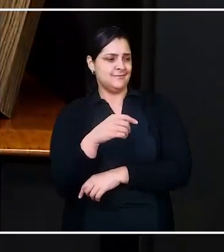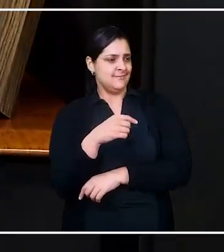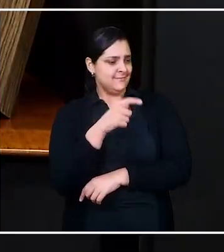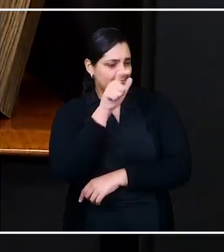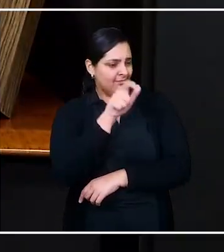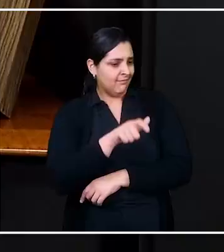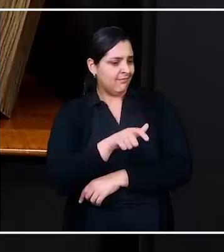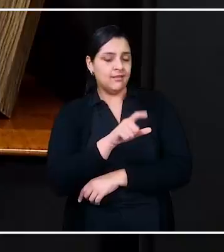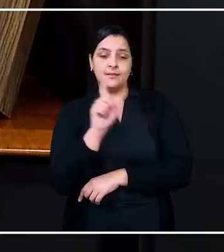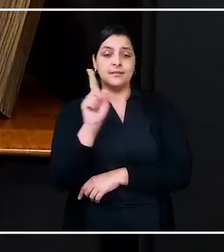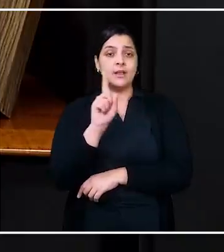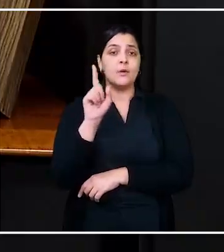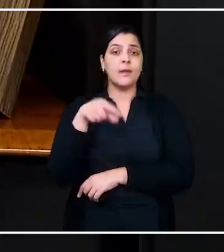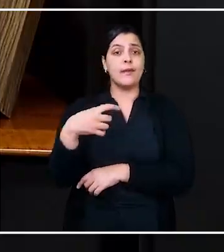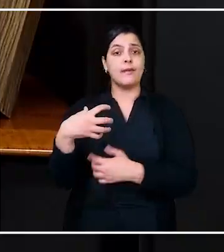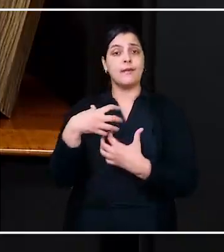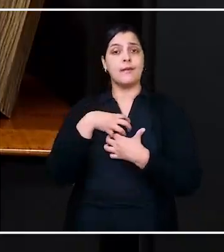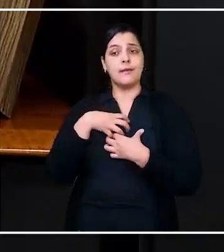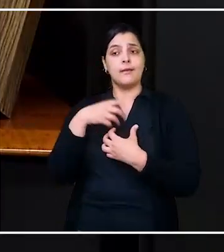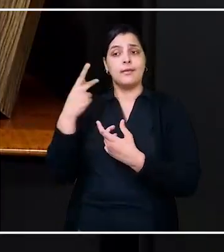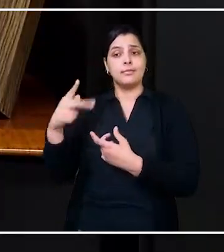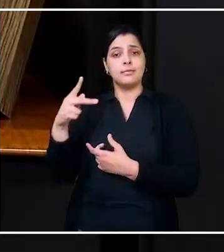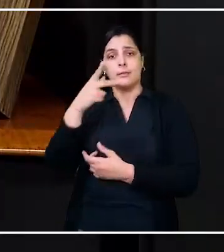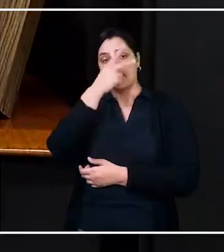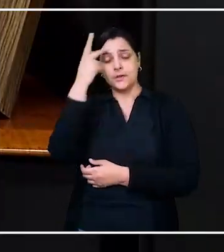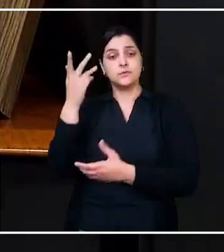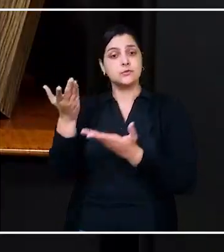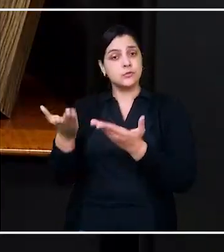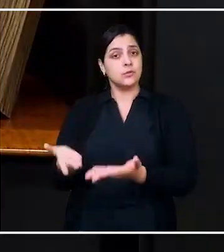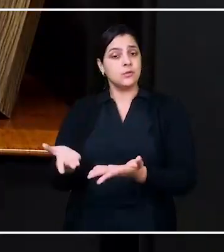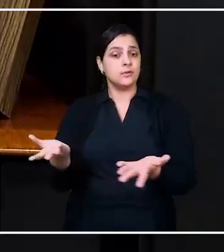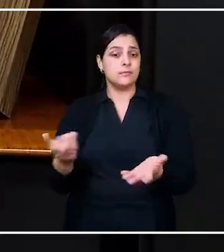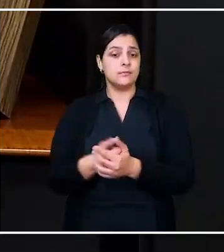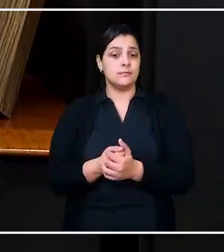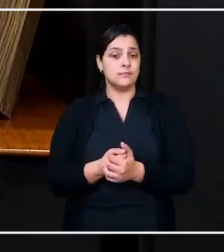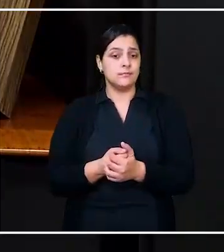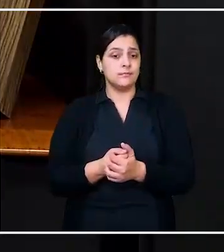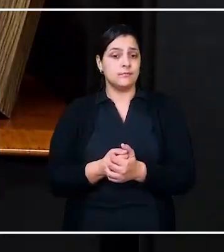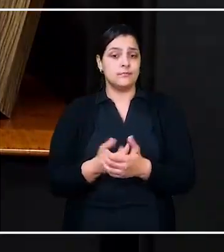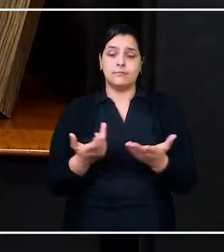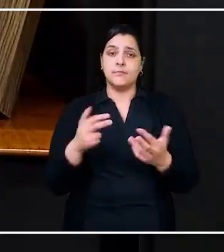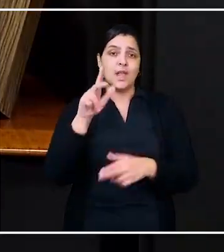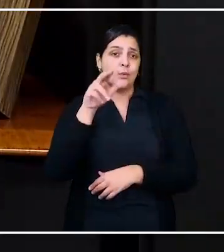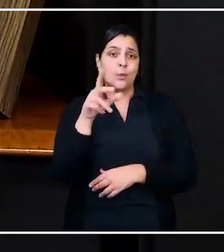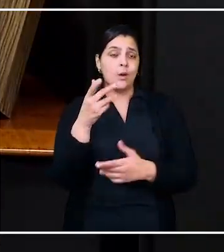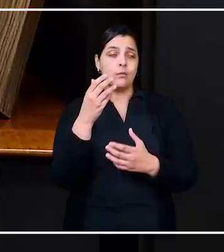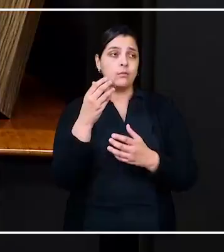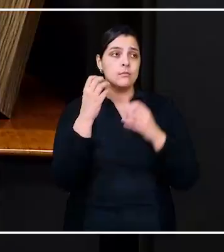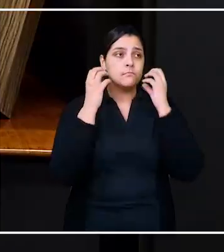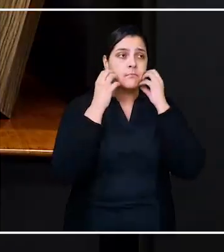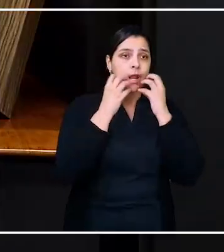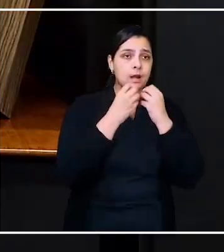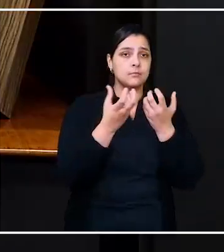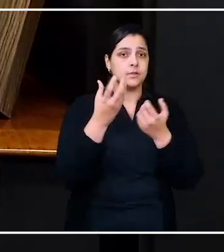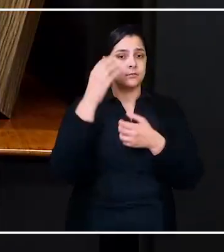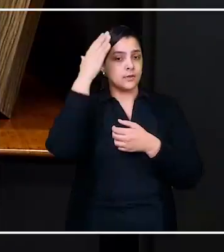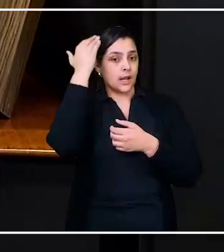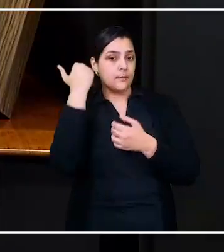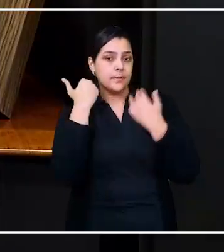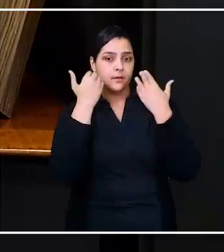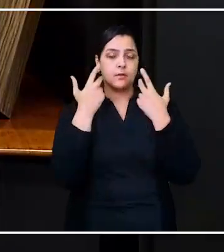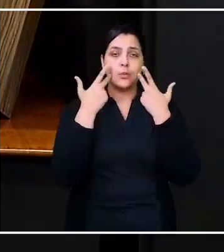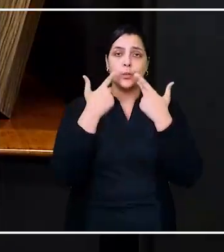anomalia uma imperfeição mas uma característica um atributo que a pessoa tem assim como usar barba